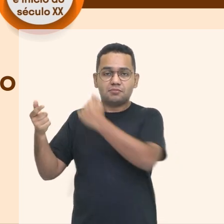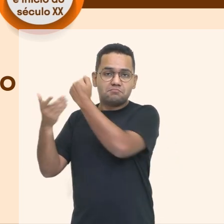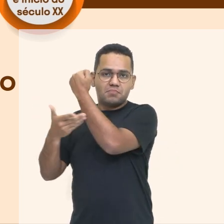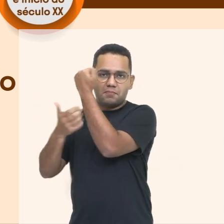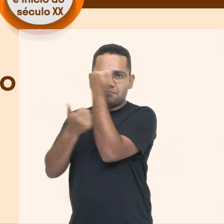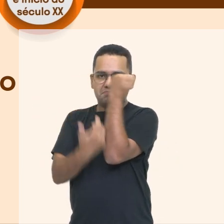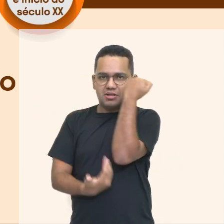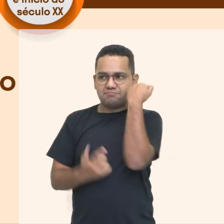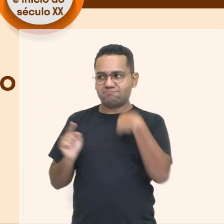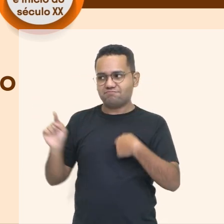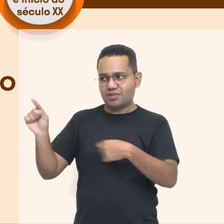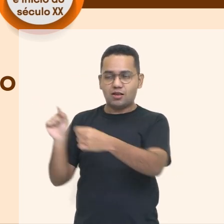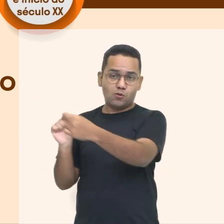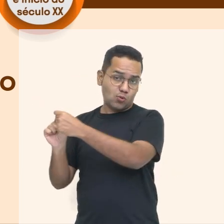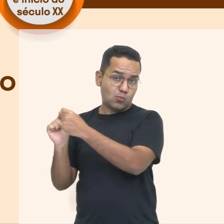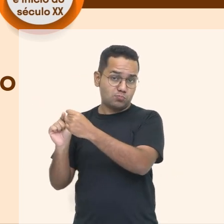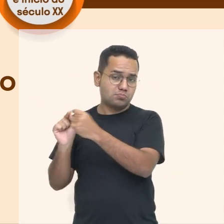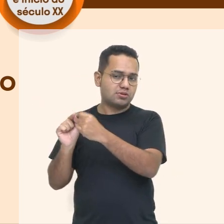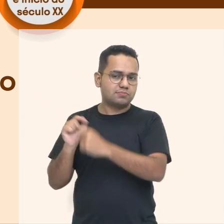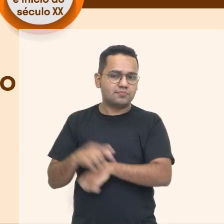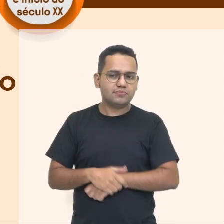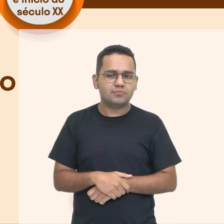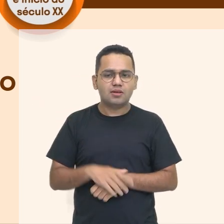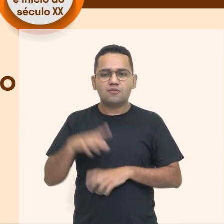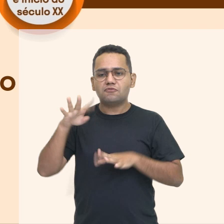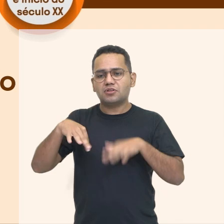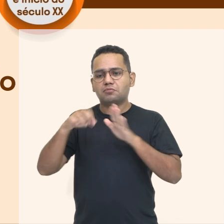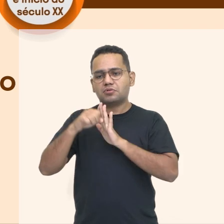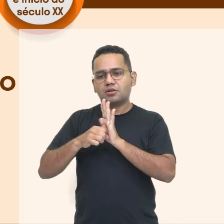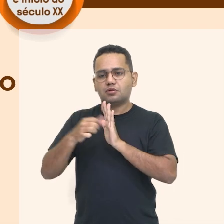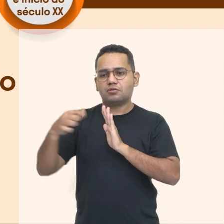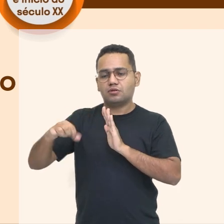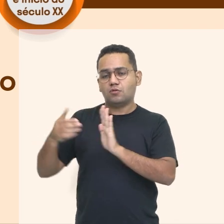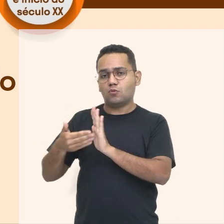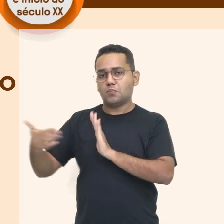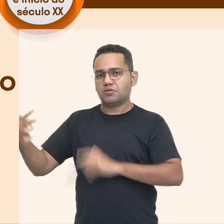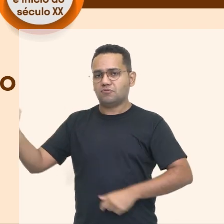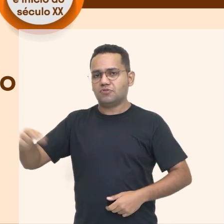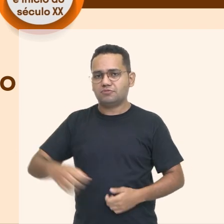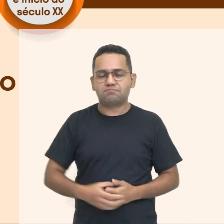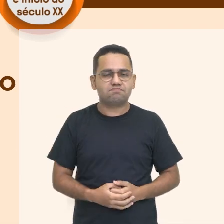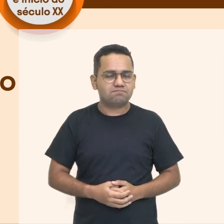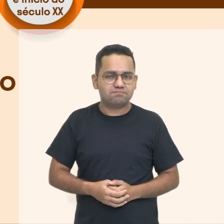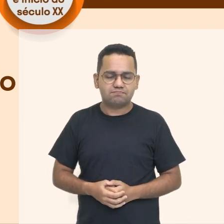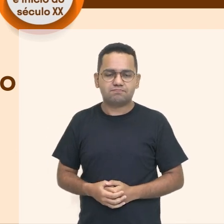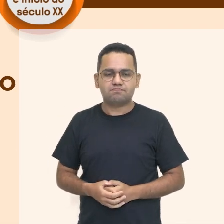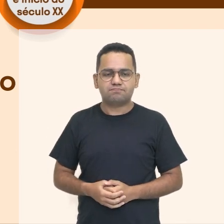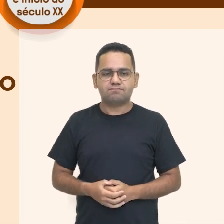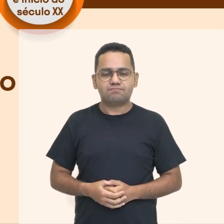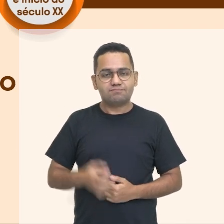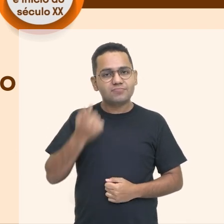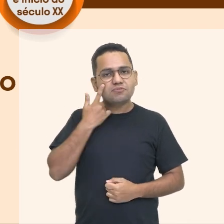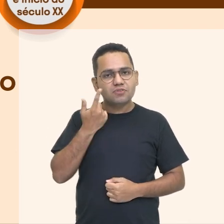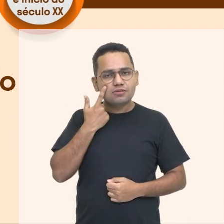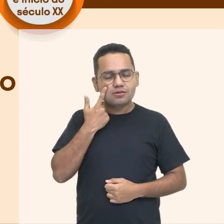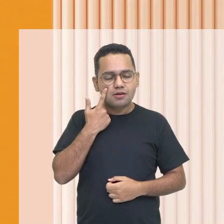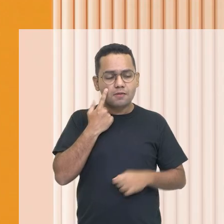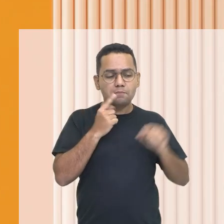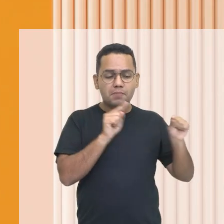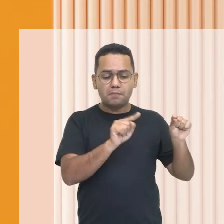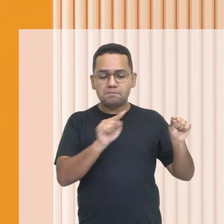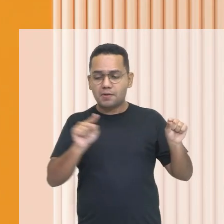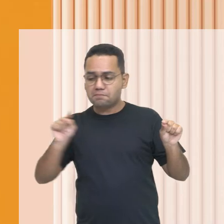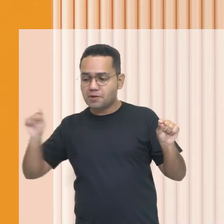da borracha, ali no final do século XIX e início do século XX, tá